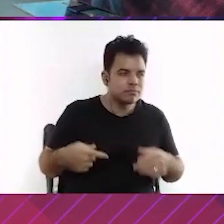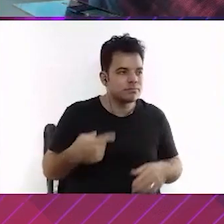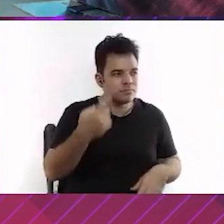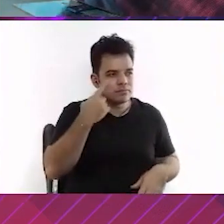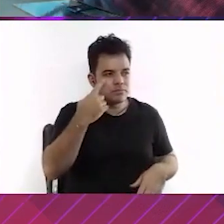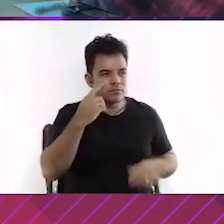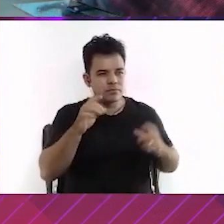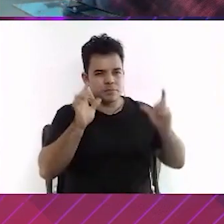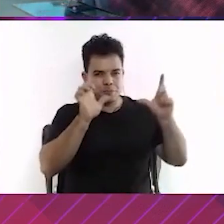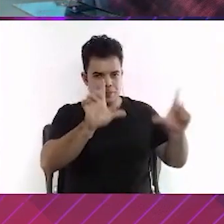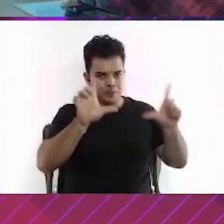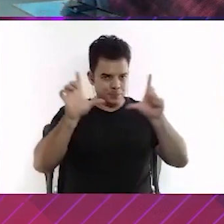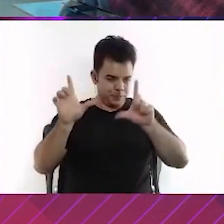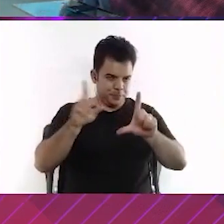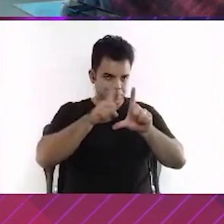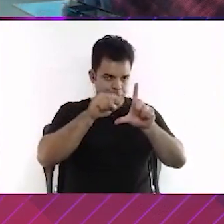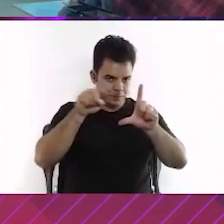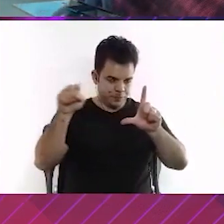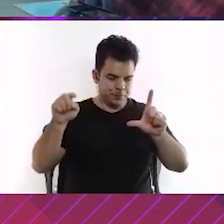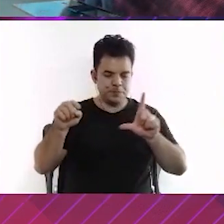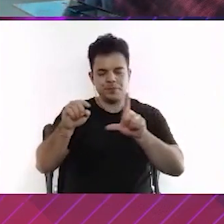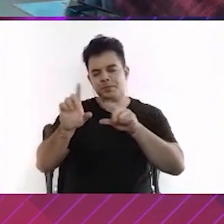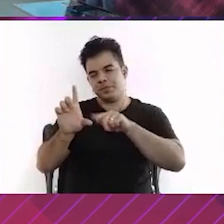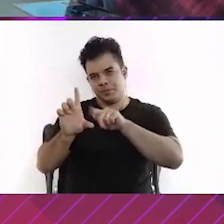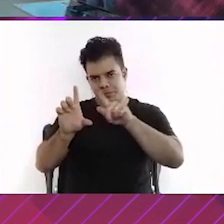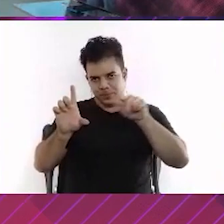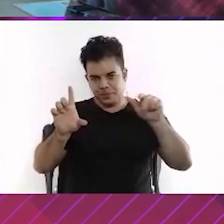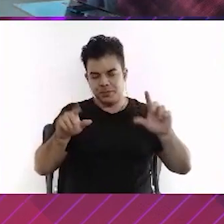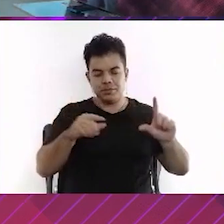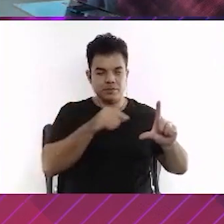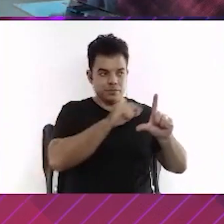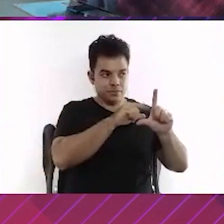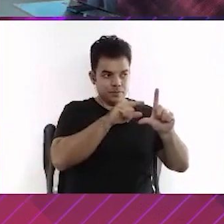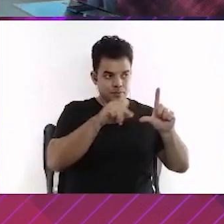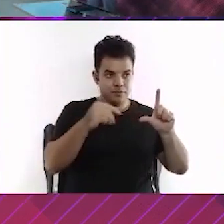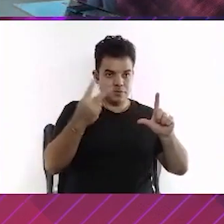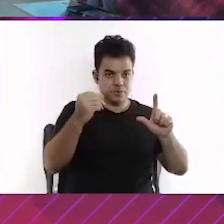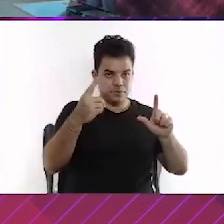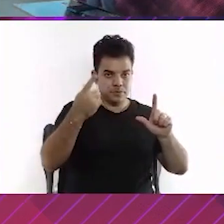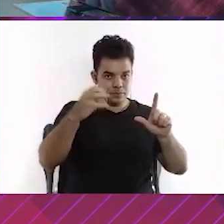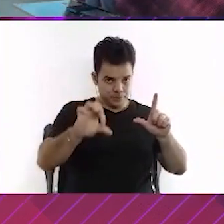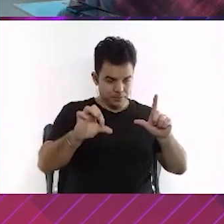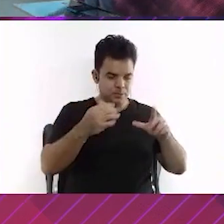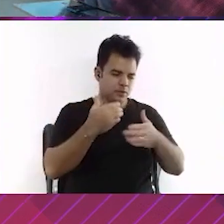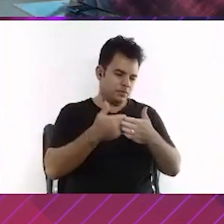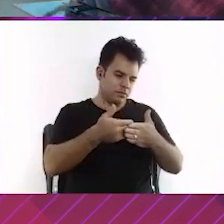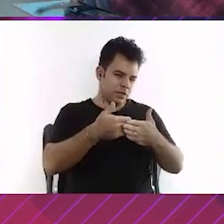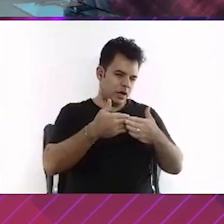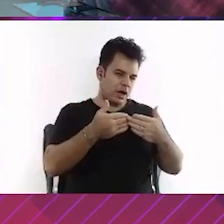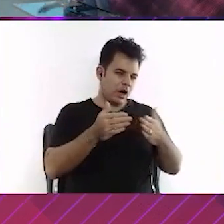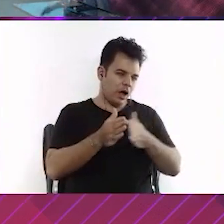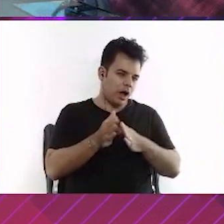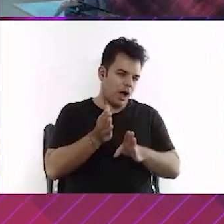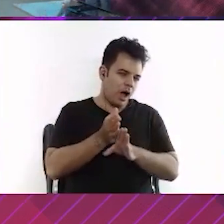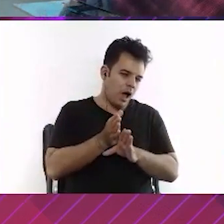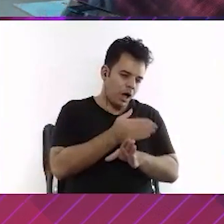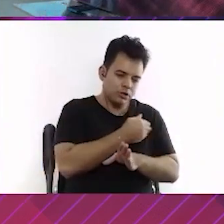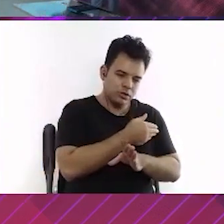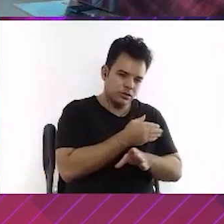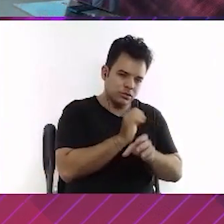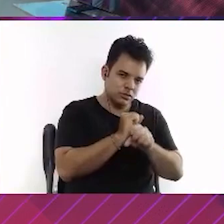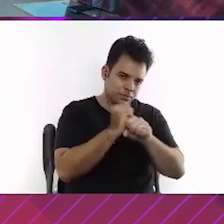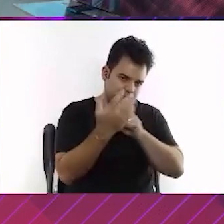né, nesses dois gráficos, apresentando um pouco do cenário de 2019, foi justamente um pouco antes da pandemia, para poder fazer um comparativo no ano